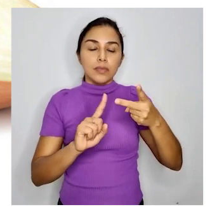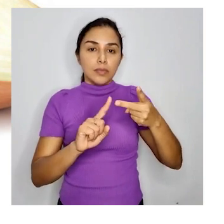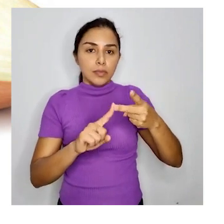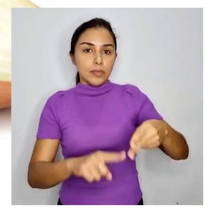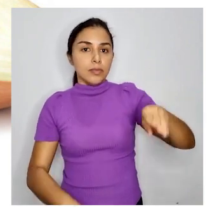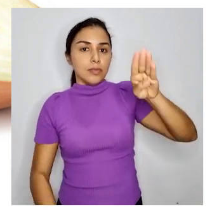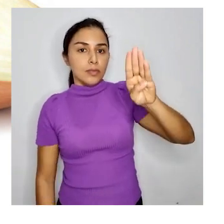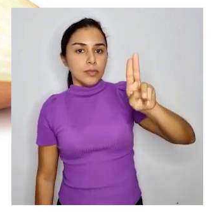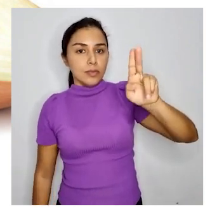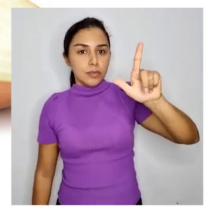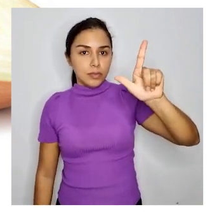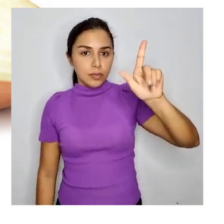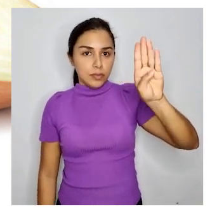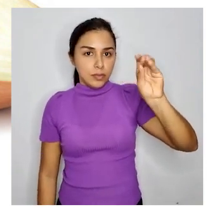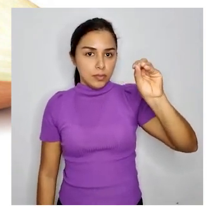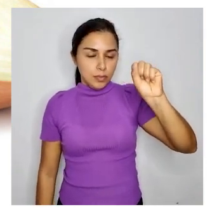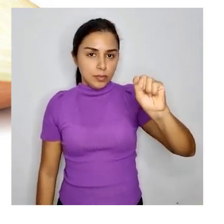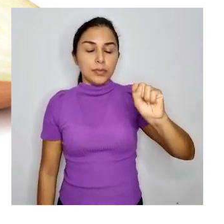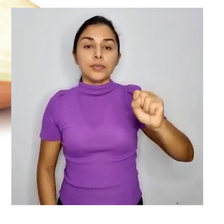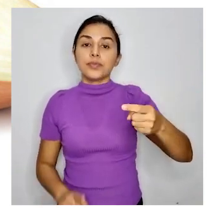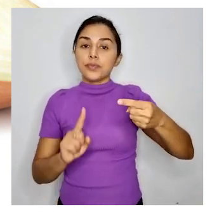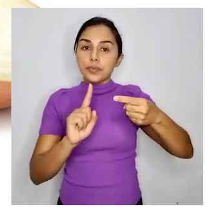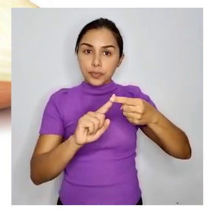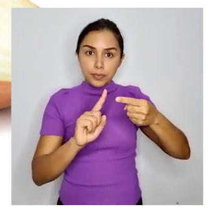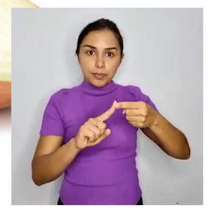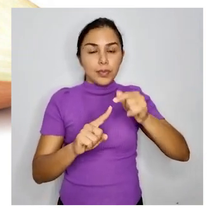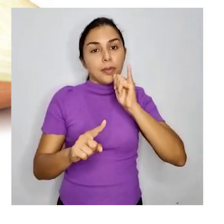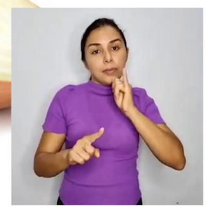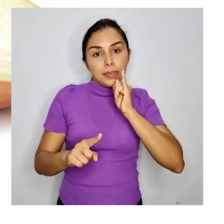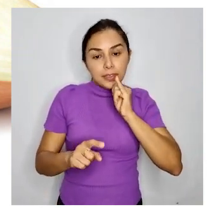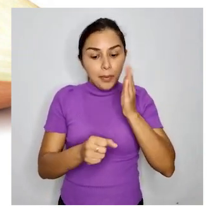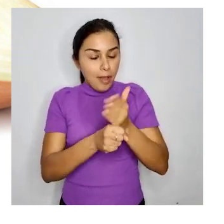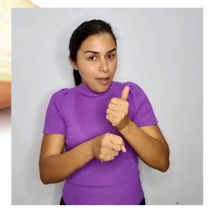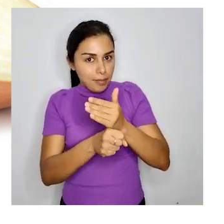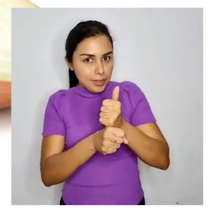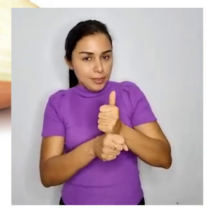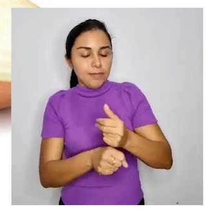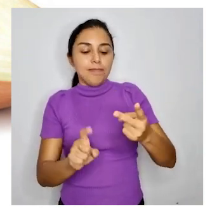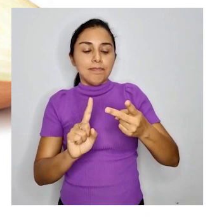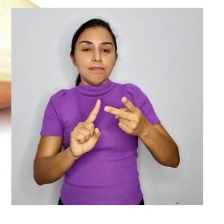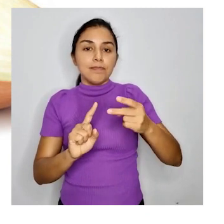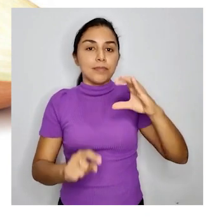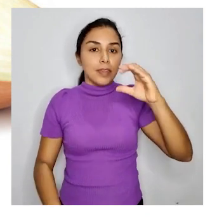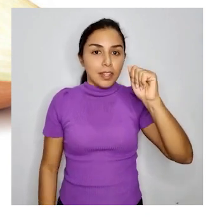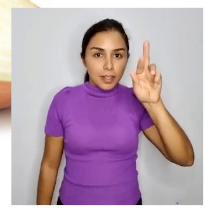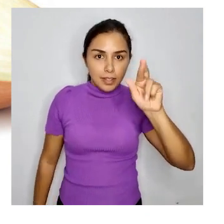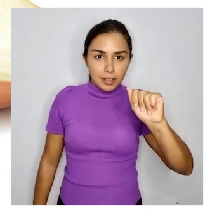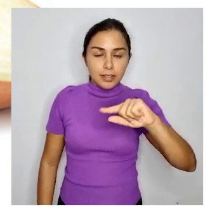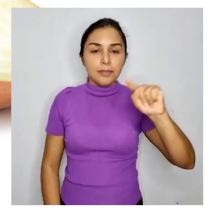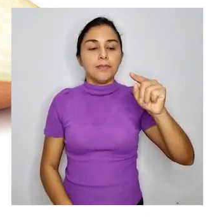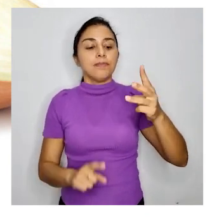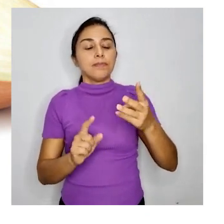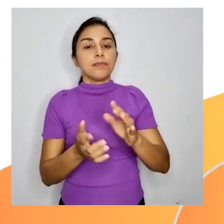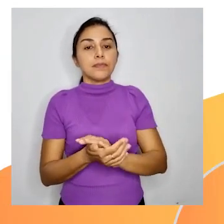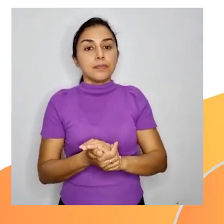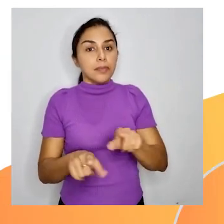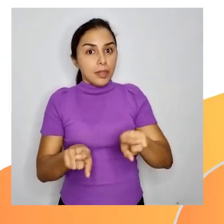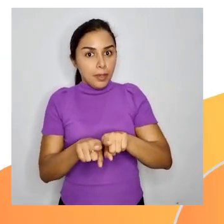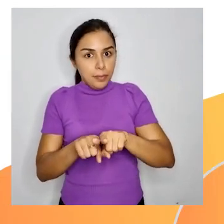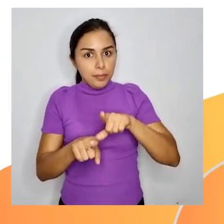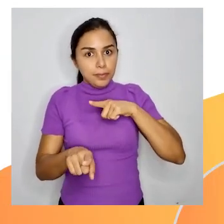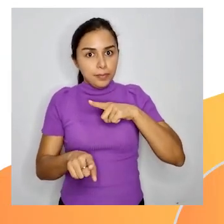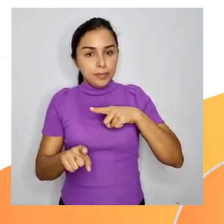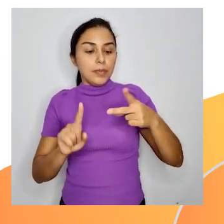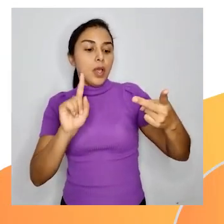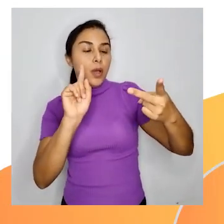reservas nutritivas estão presentes no caule da planta. Como exemplo, nós temos a batata inglesa, o cará, o rabanete. E nós